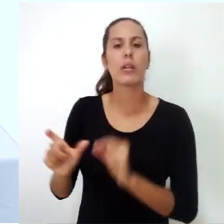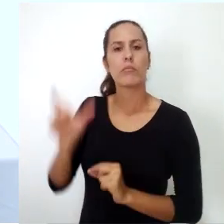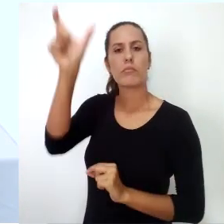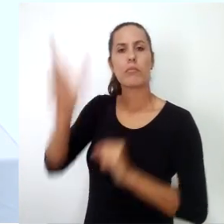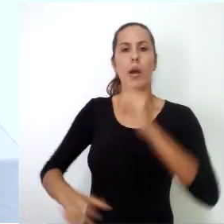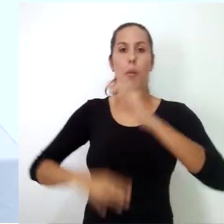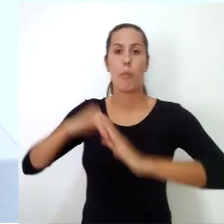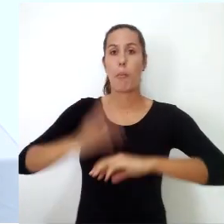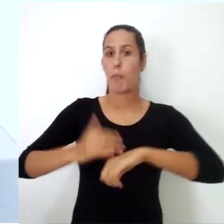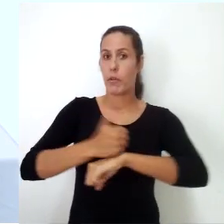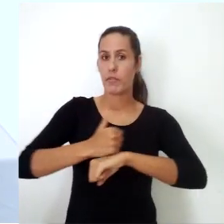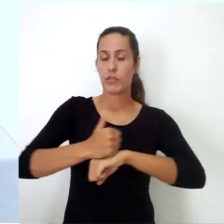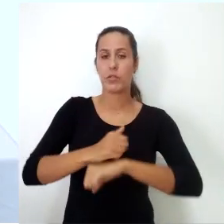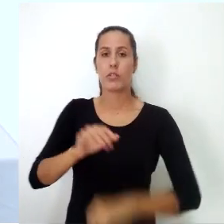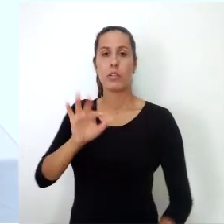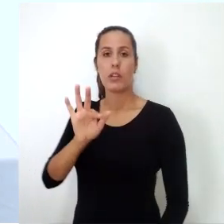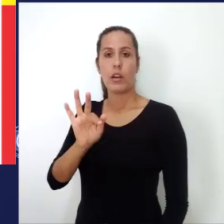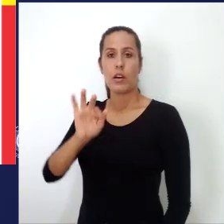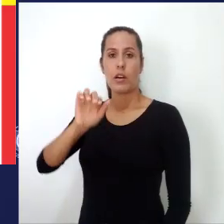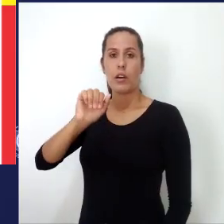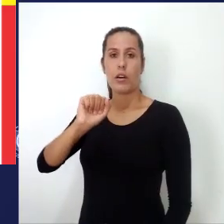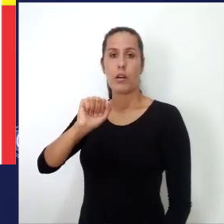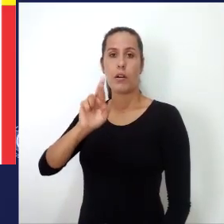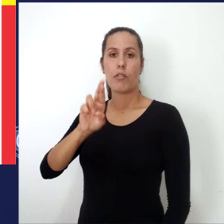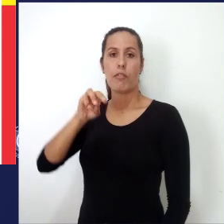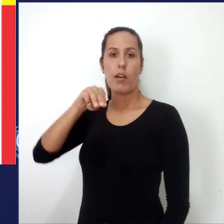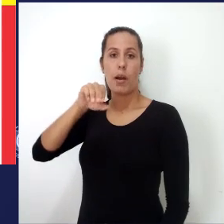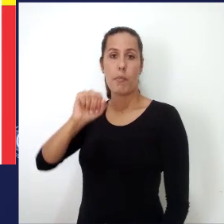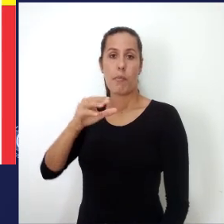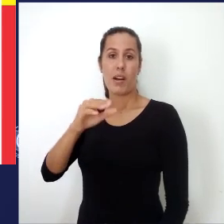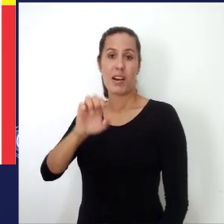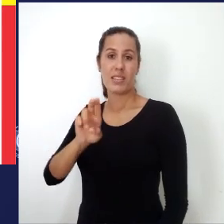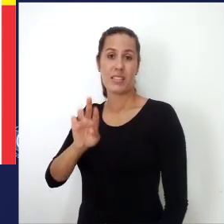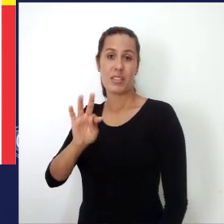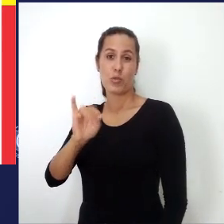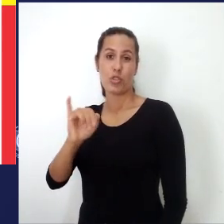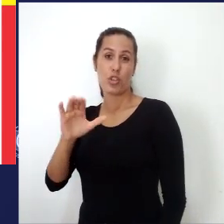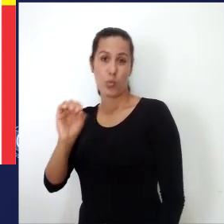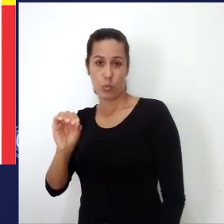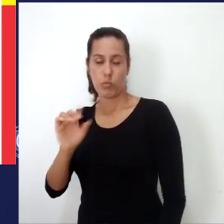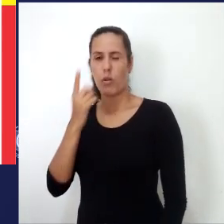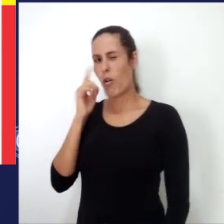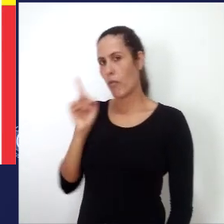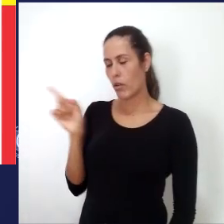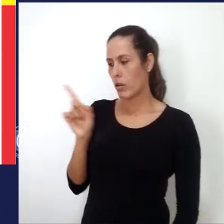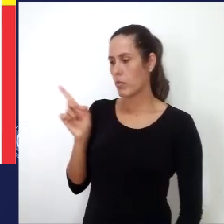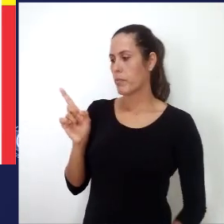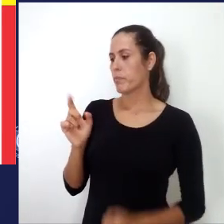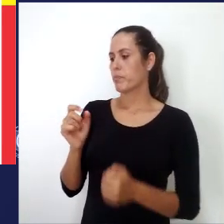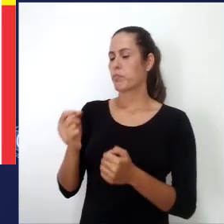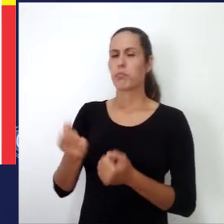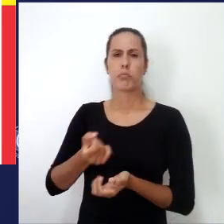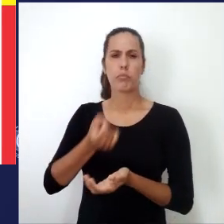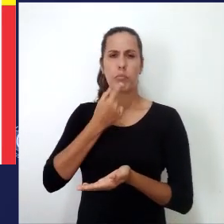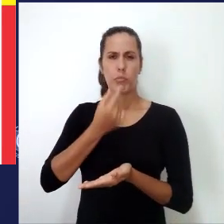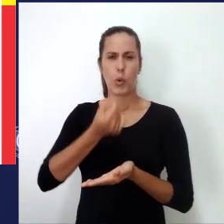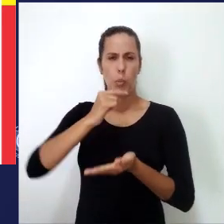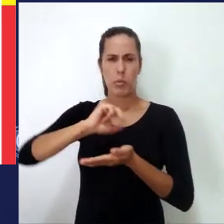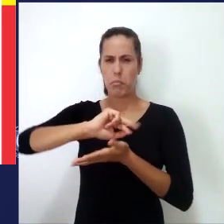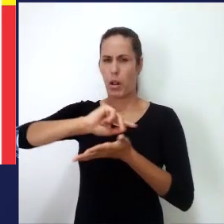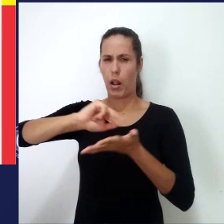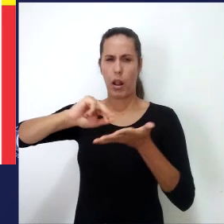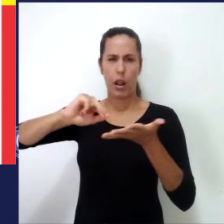Os farmacêuticos, em laboratórios. Bora observar aí na telinha, né? Se você observar aí na telinha, você vai ver